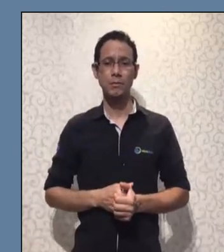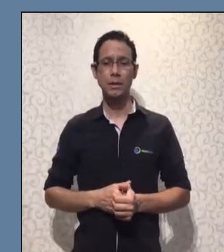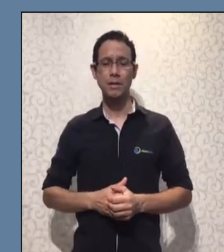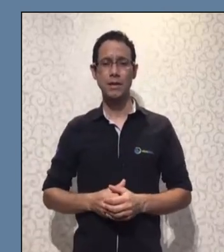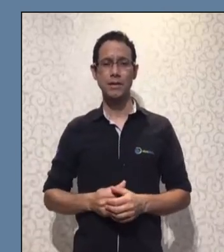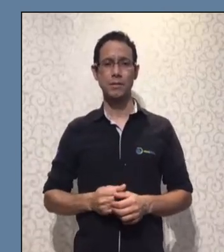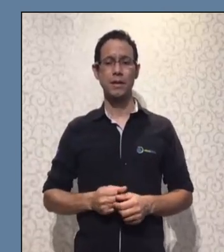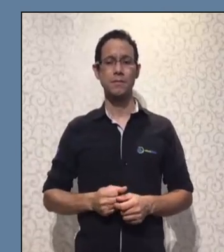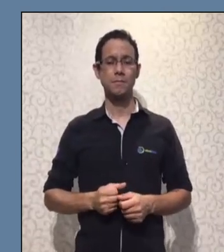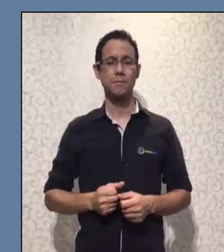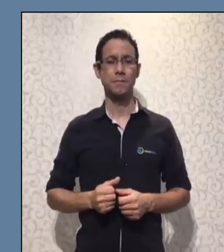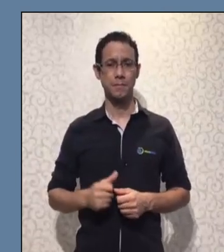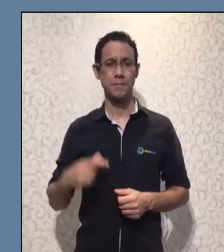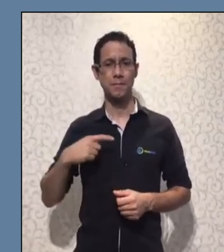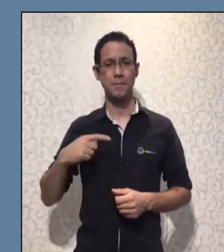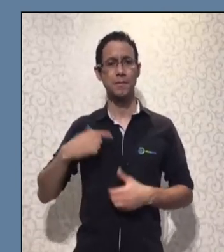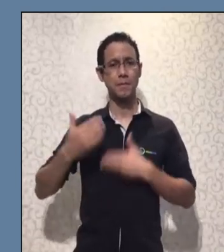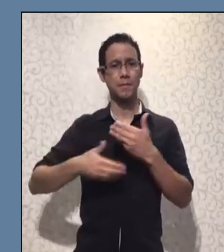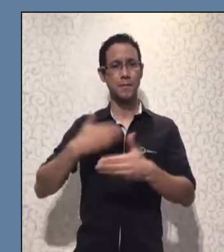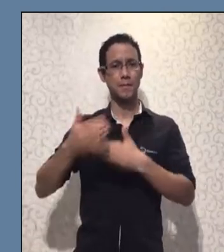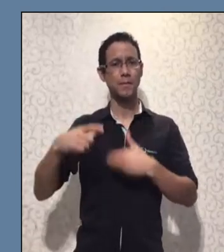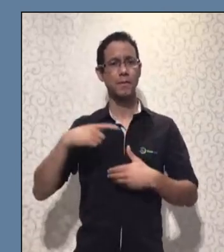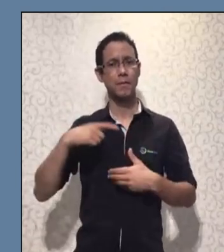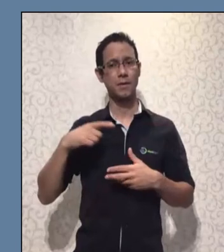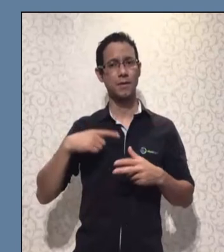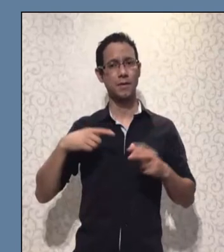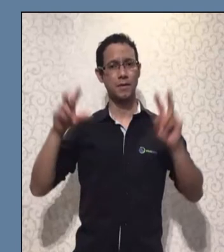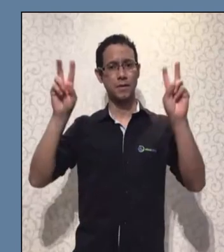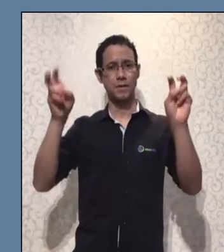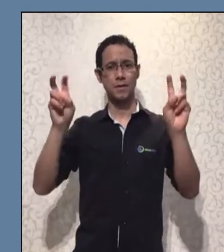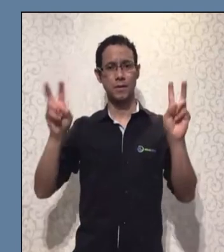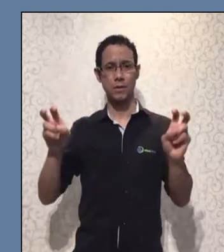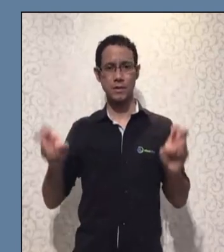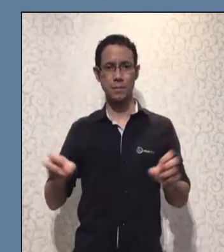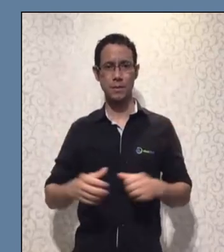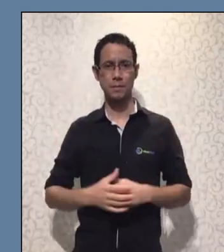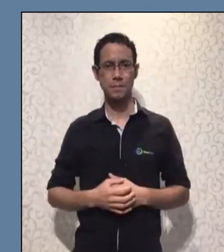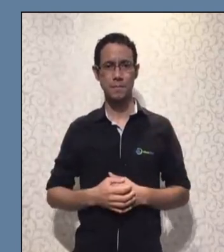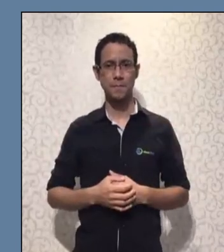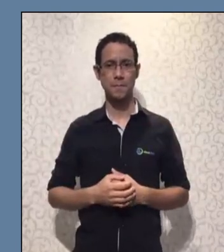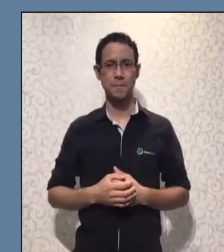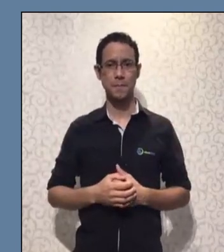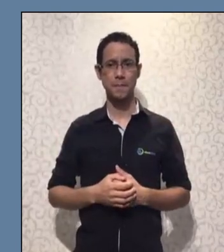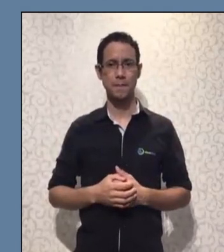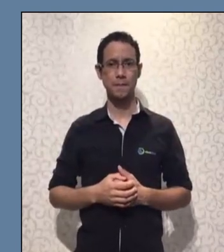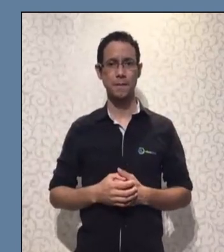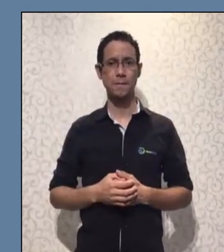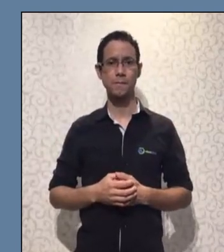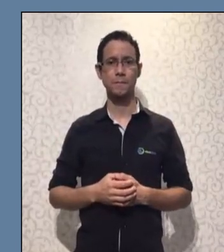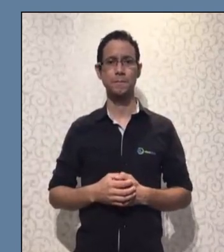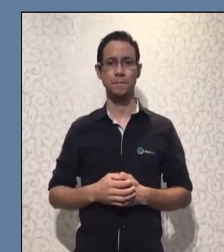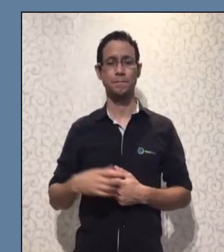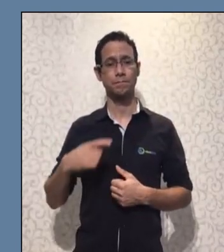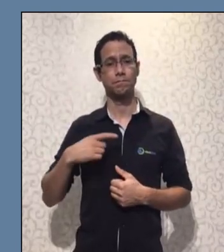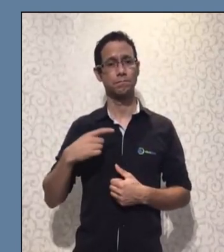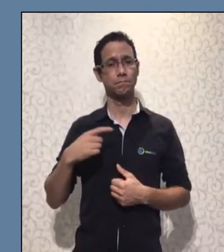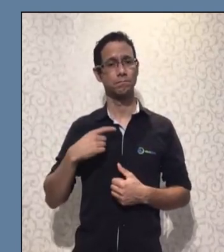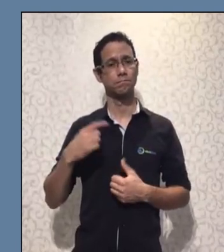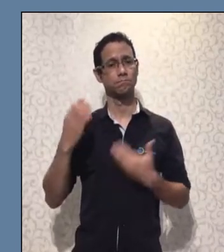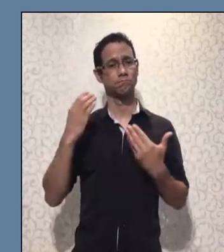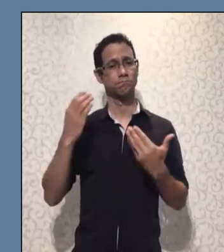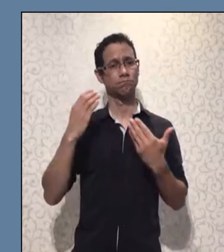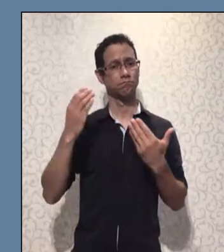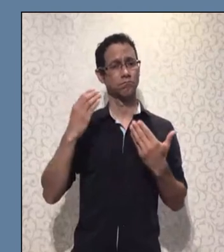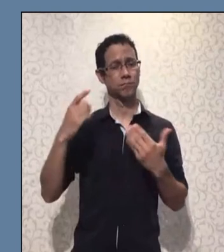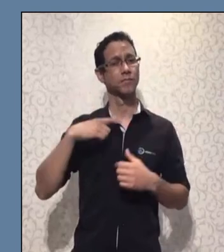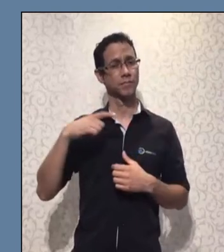e trazem questões e nos questionam também, né? Existe eu acho que existe essa predisposição, mas eu